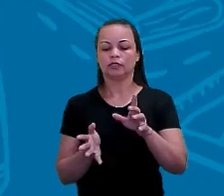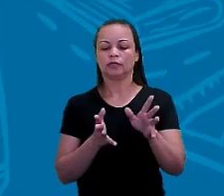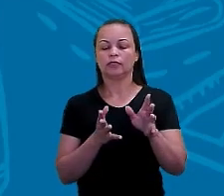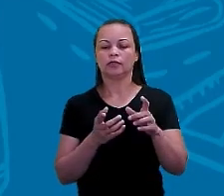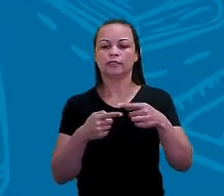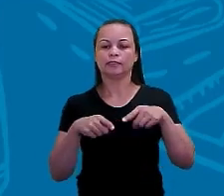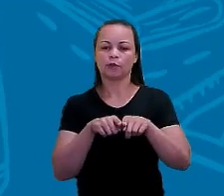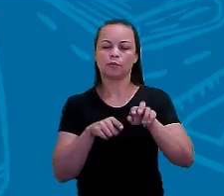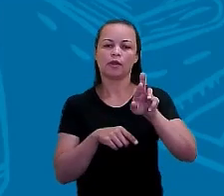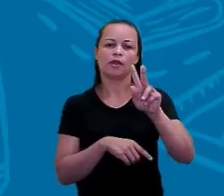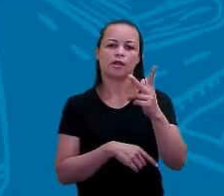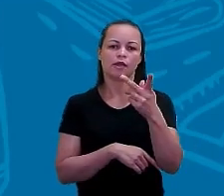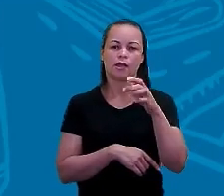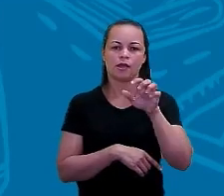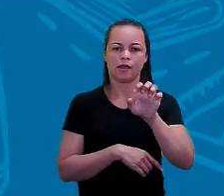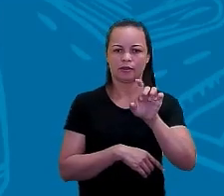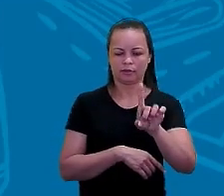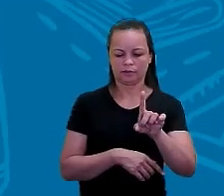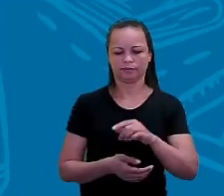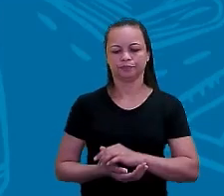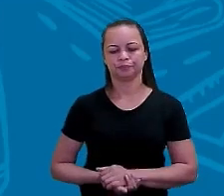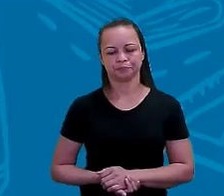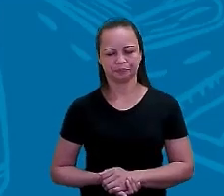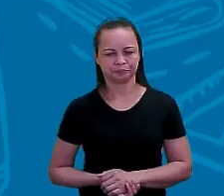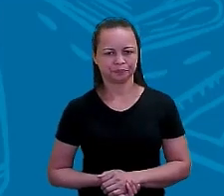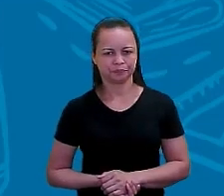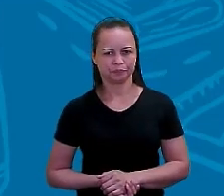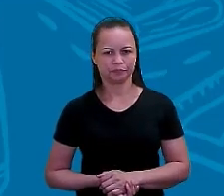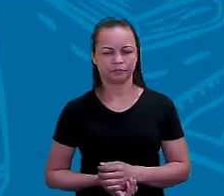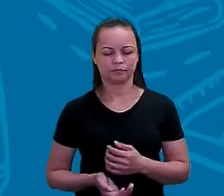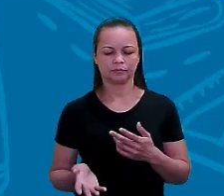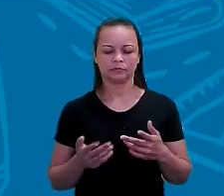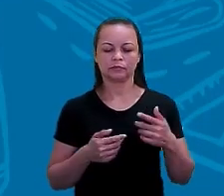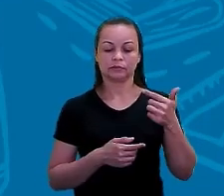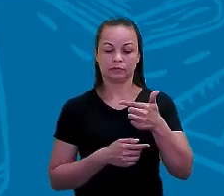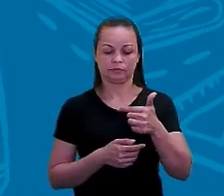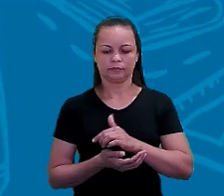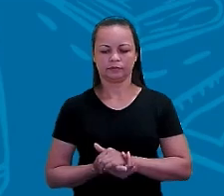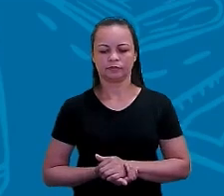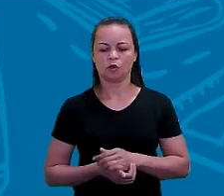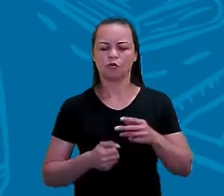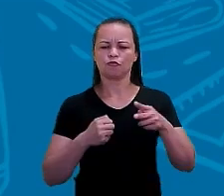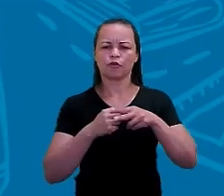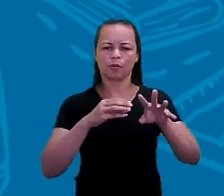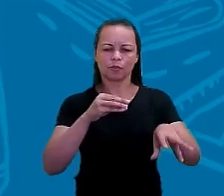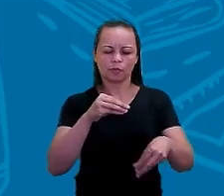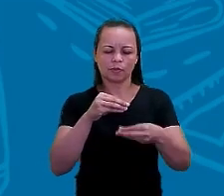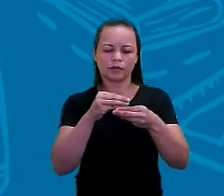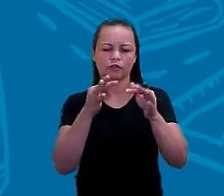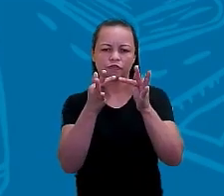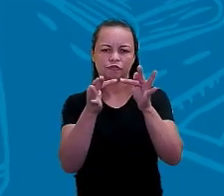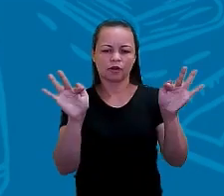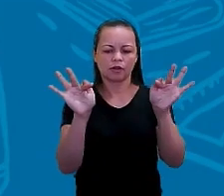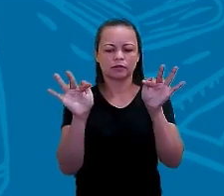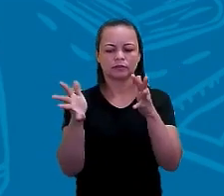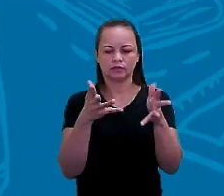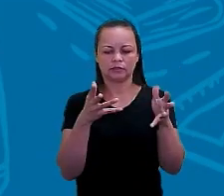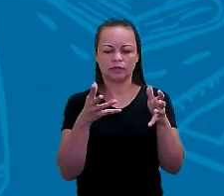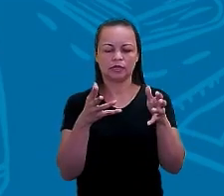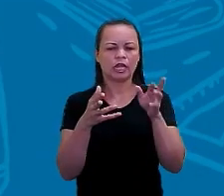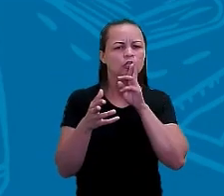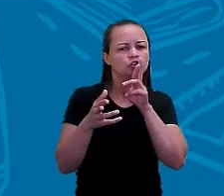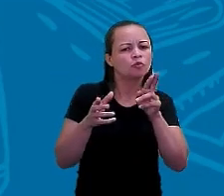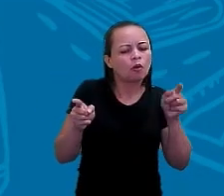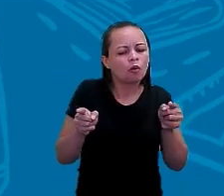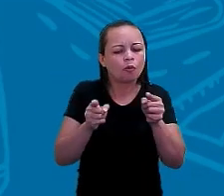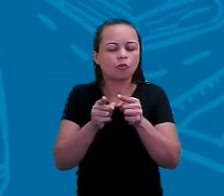have. The next. Qual verbo completa a frase e qual resposta curta correta para essa